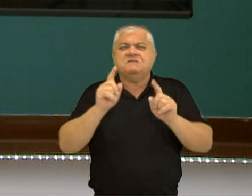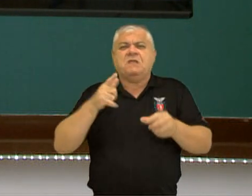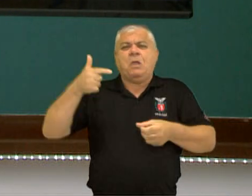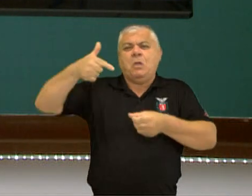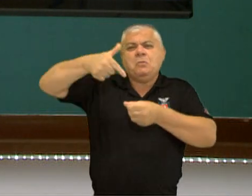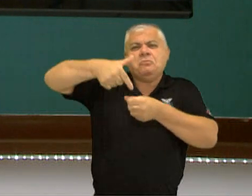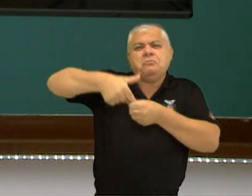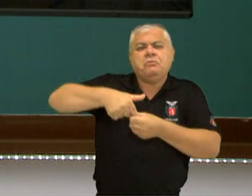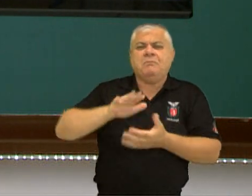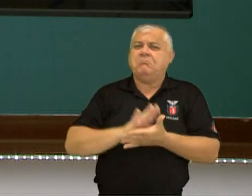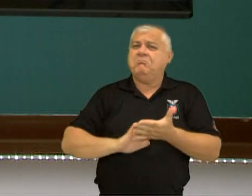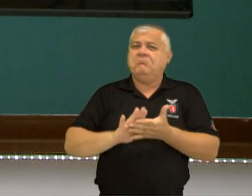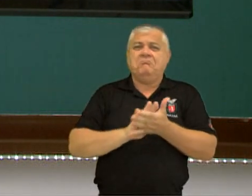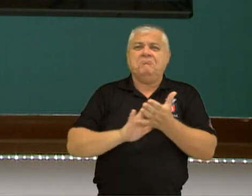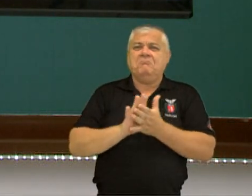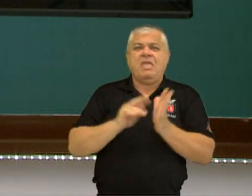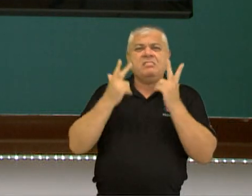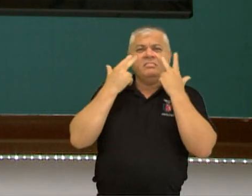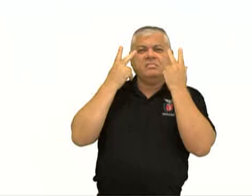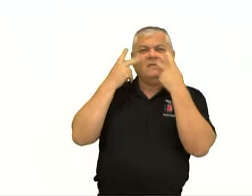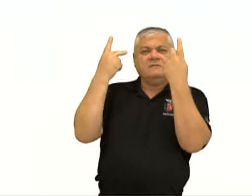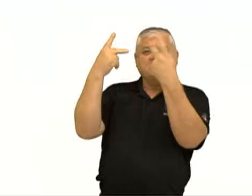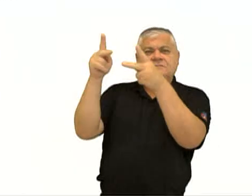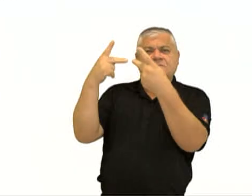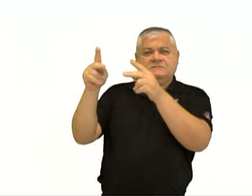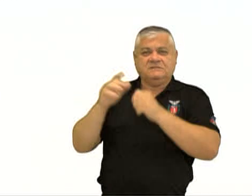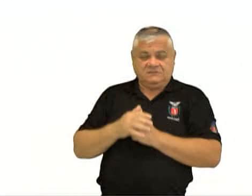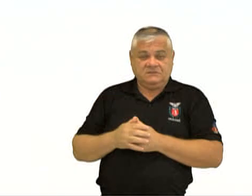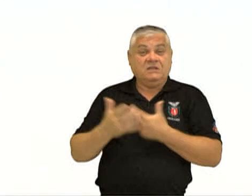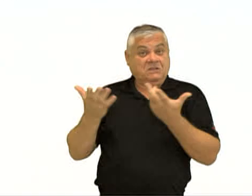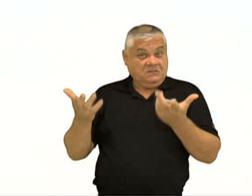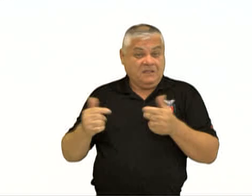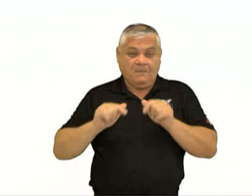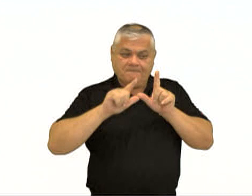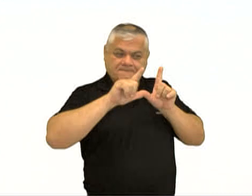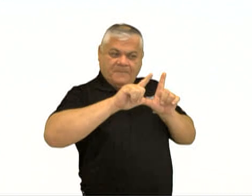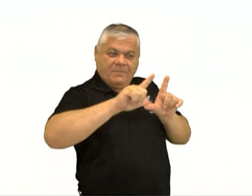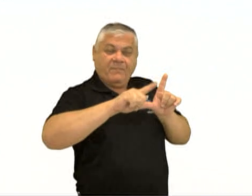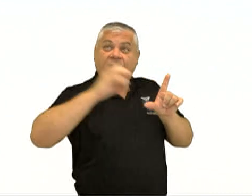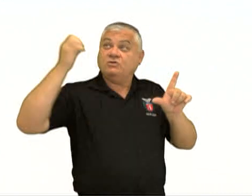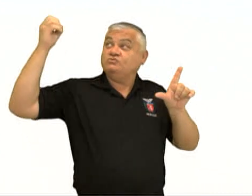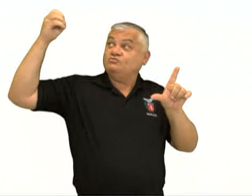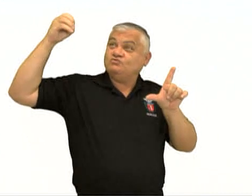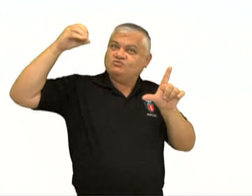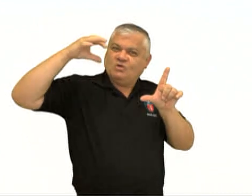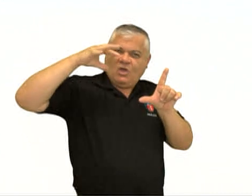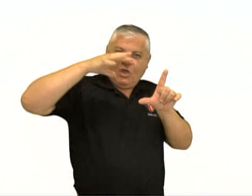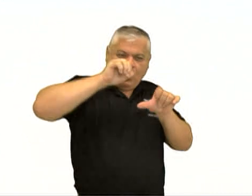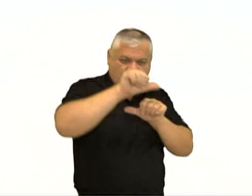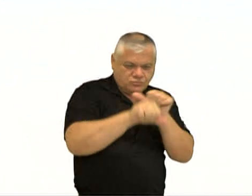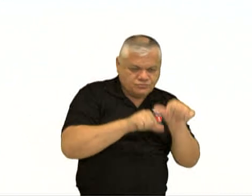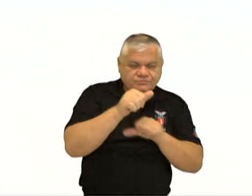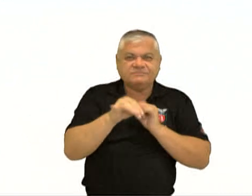reabastecer, pois as placas fotovoltaicas vão transformar a luz do sol em energia elétrica. E nós não temos